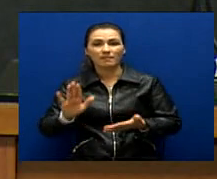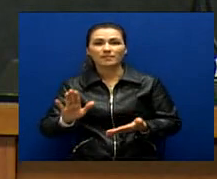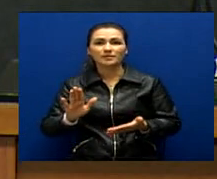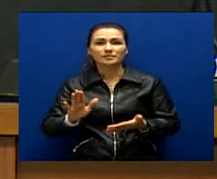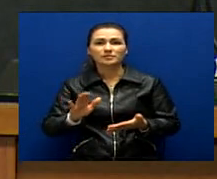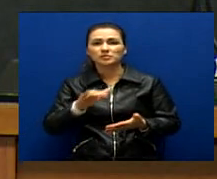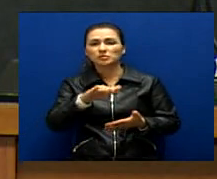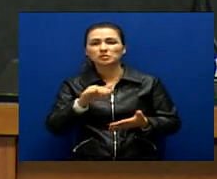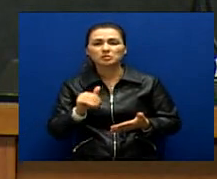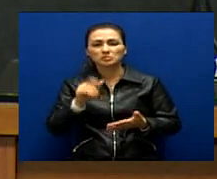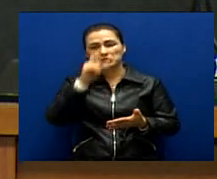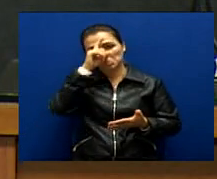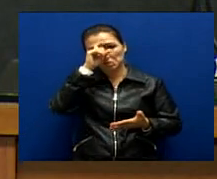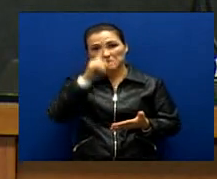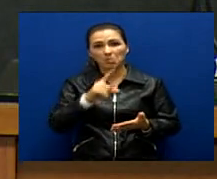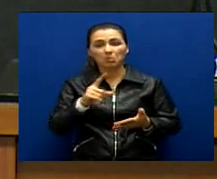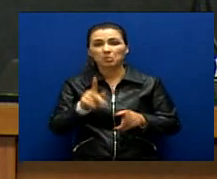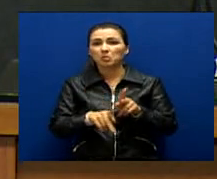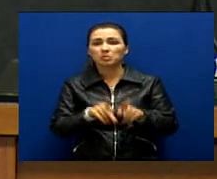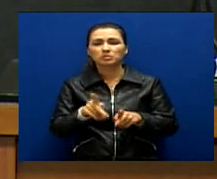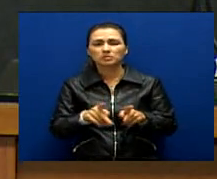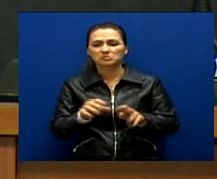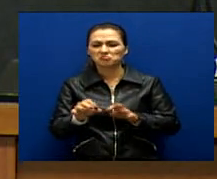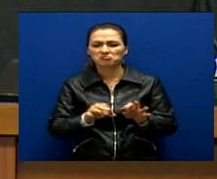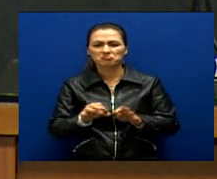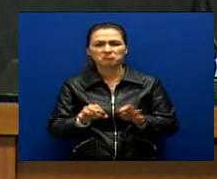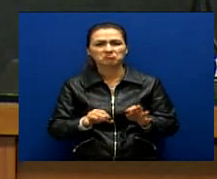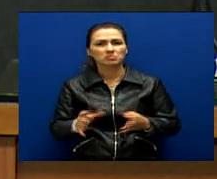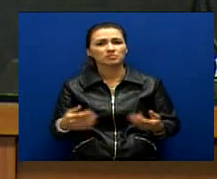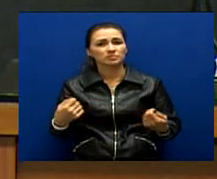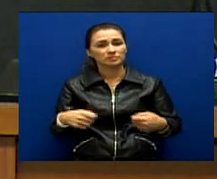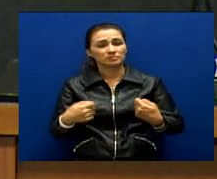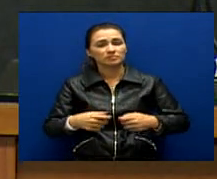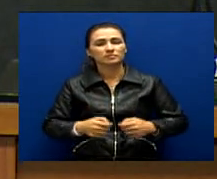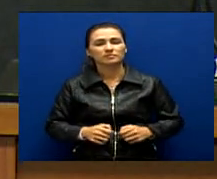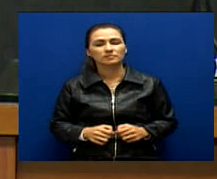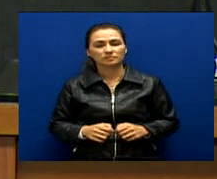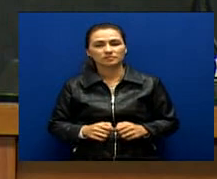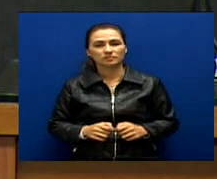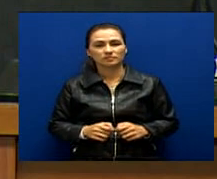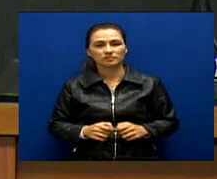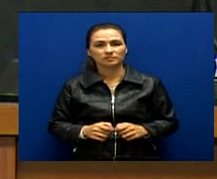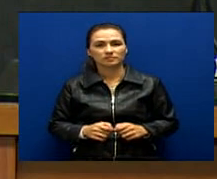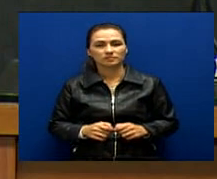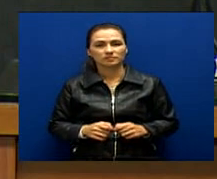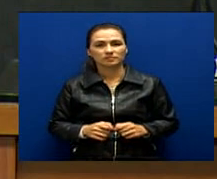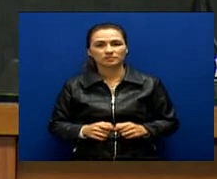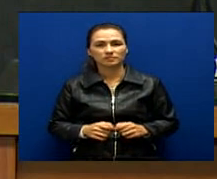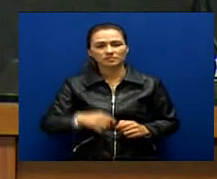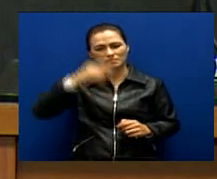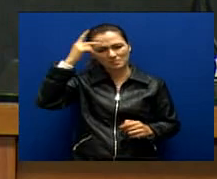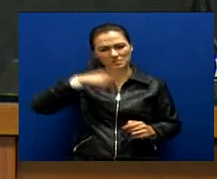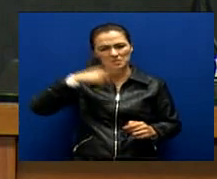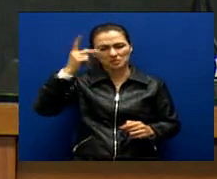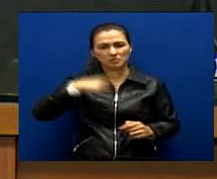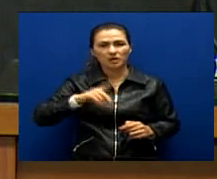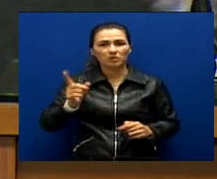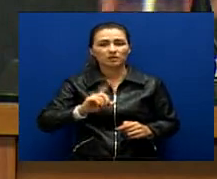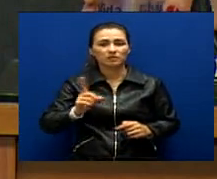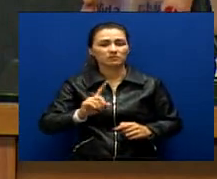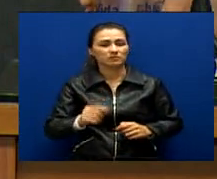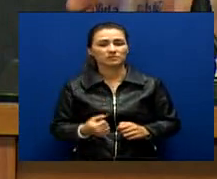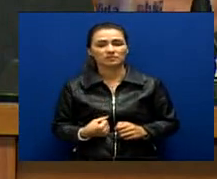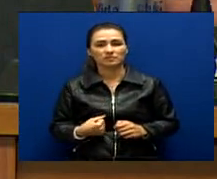público então a saída política coletiva por esse tipo de coisa a gente conseguir enxergar para além do individual e isso a pessoa sozinha